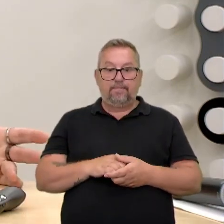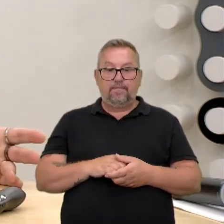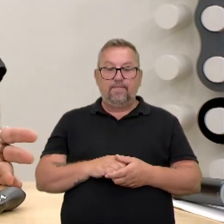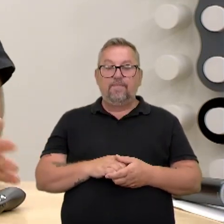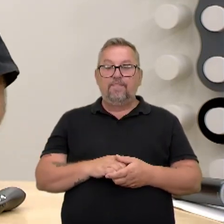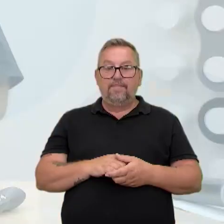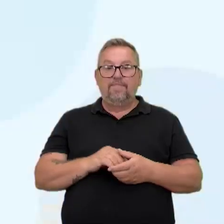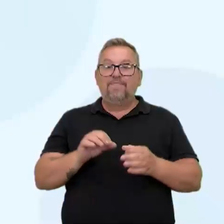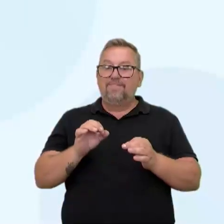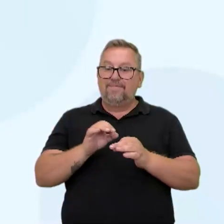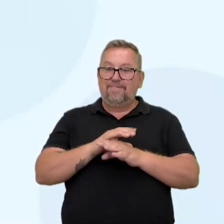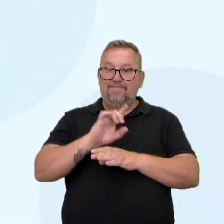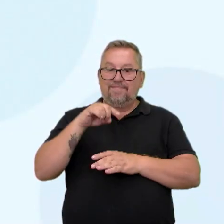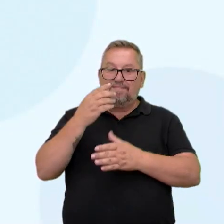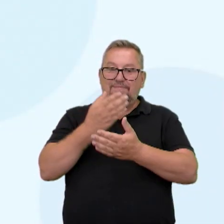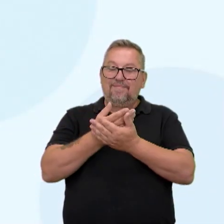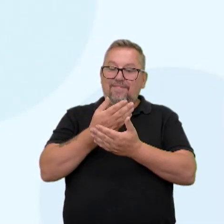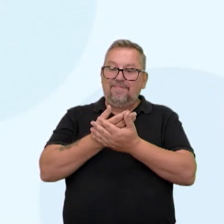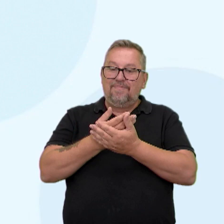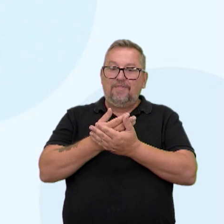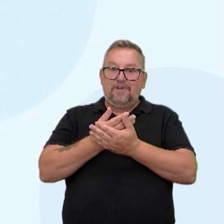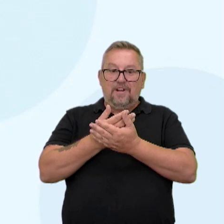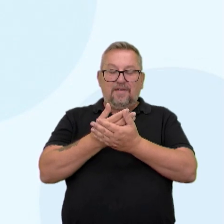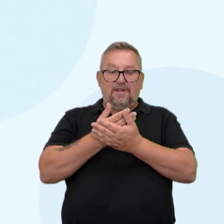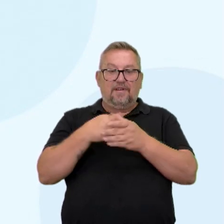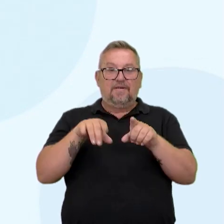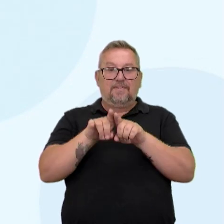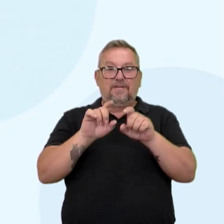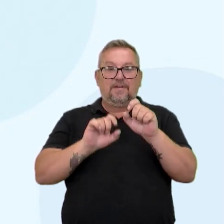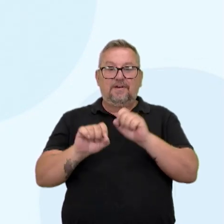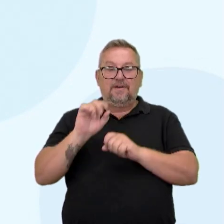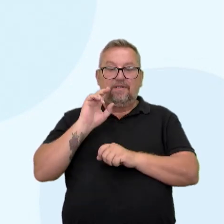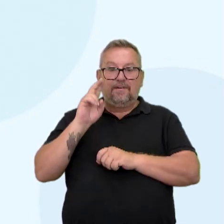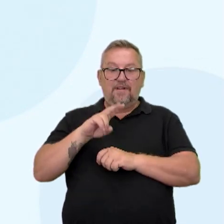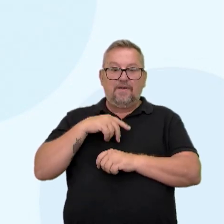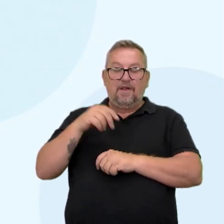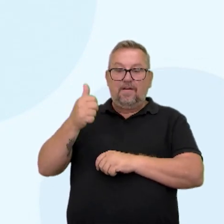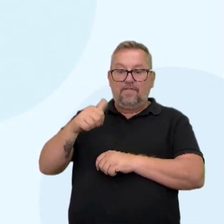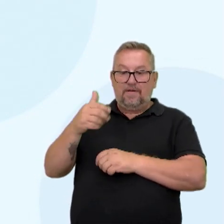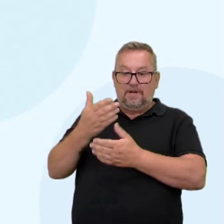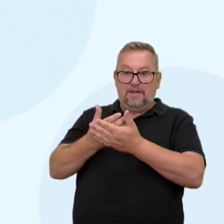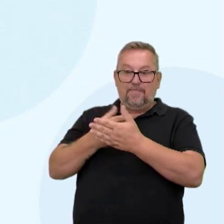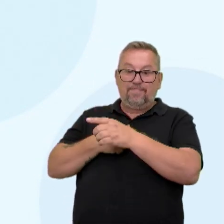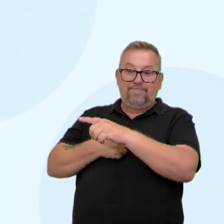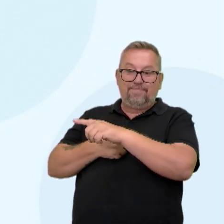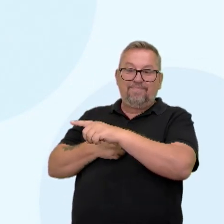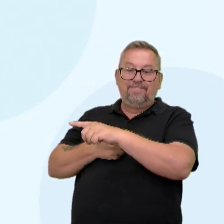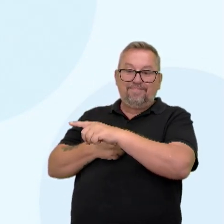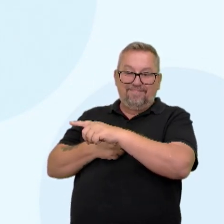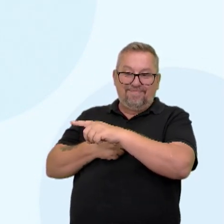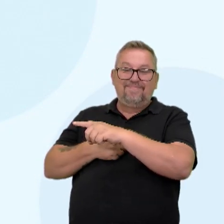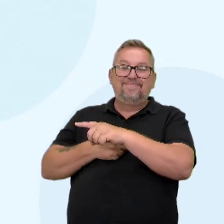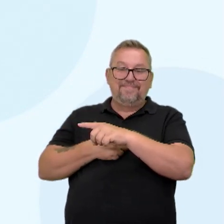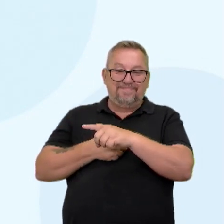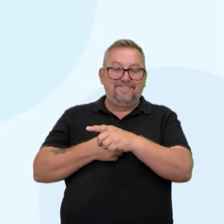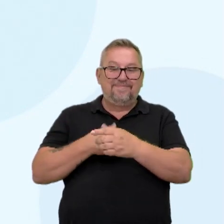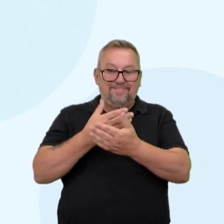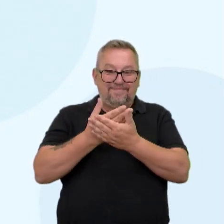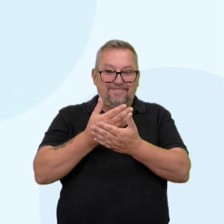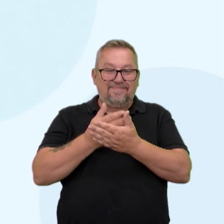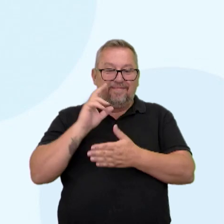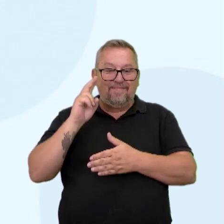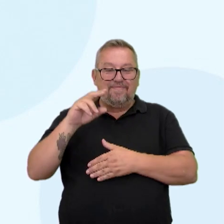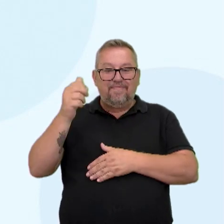é isso aí. Depois, na próxima aula, nós vamos ter a sistematização 2, né? Vocês já viram aí que apareceu o QR Code, né, e o link para vocês